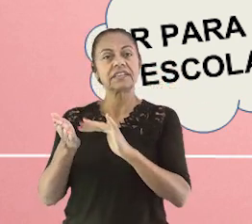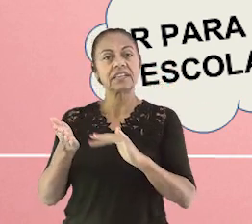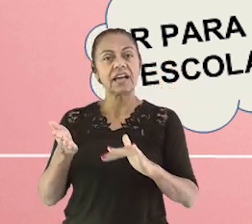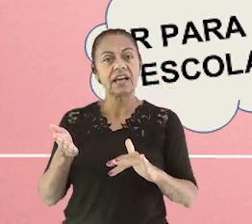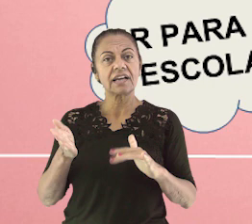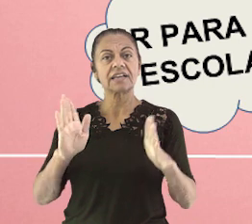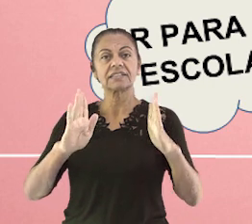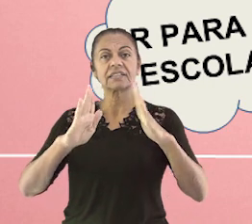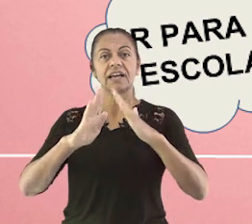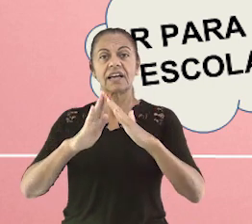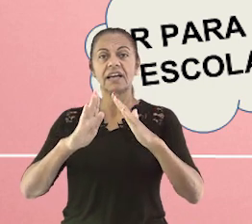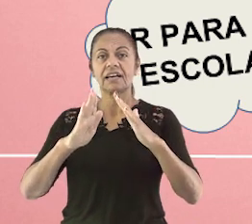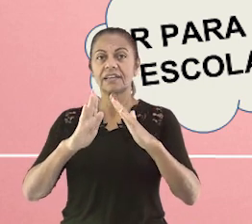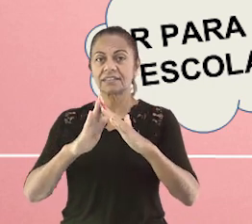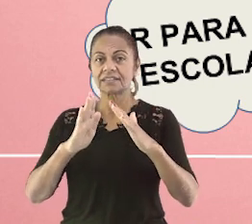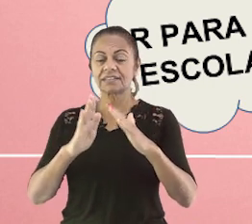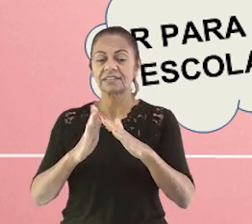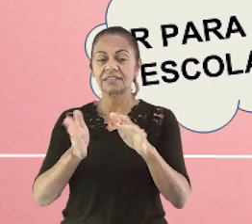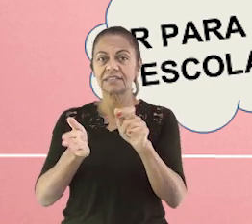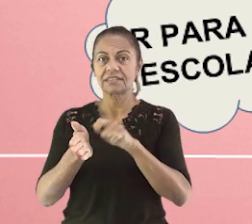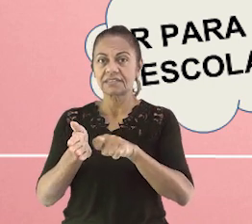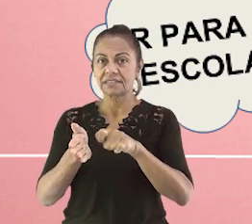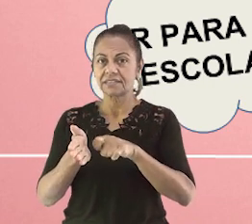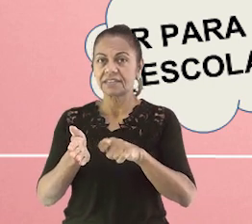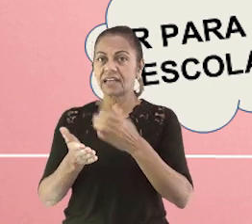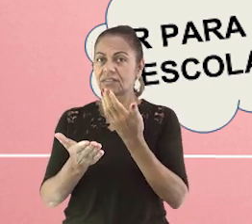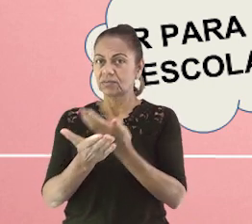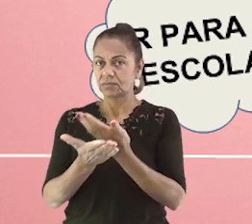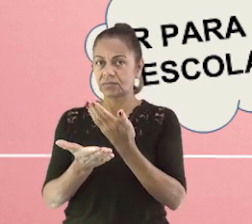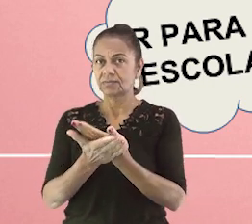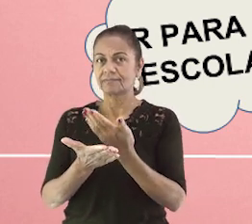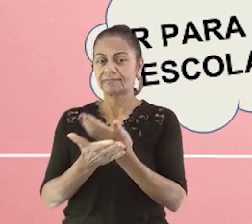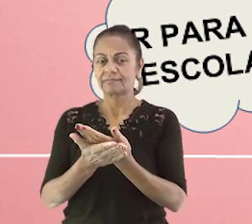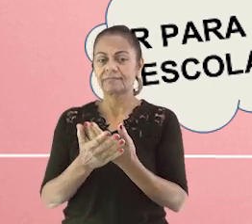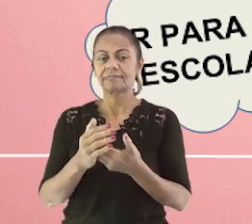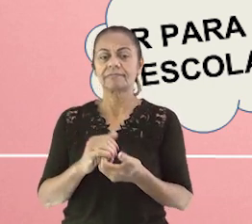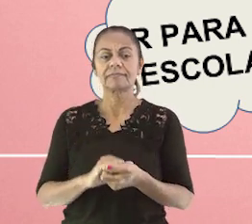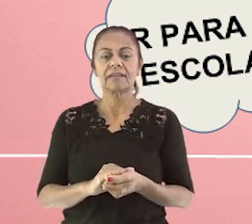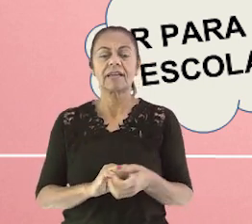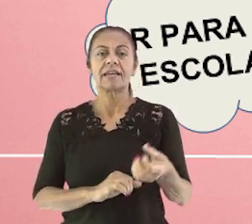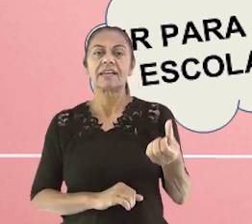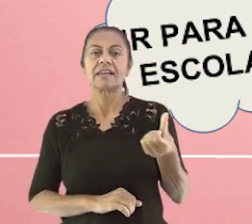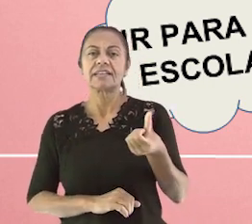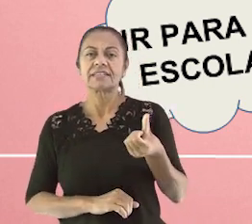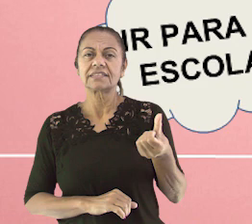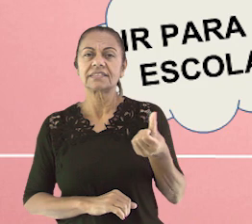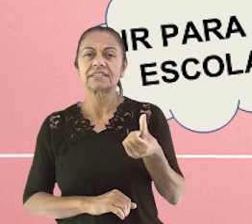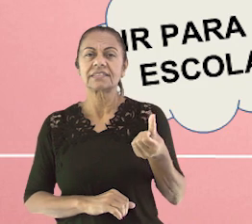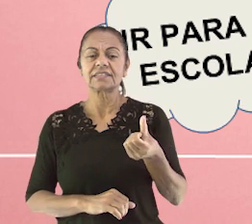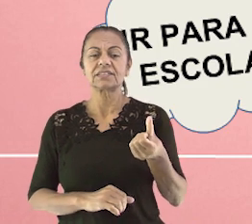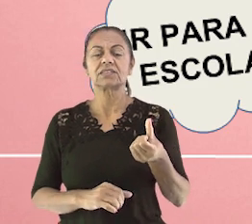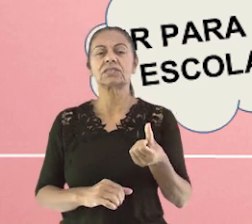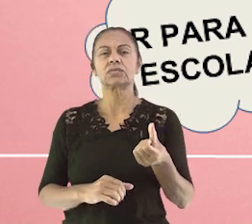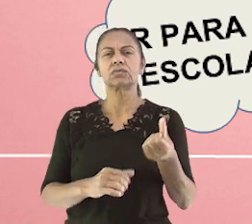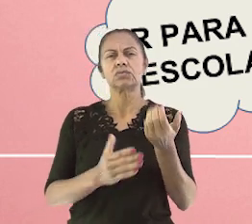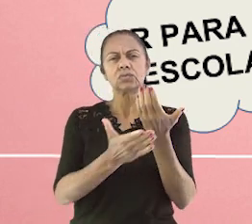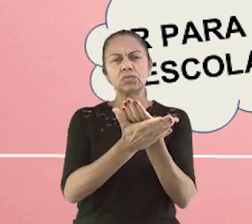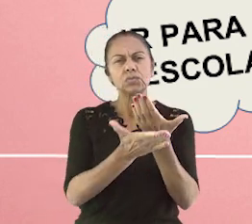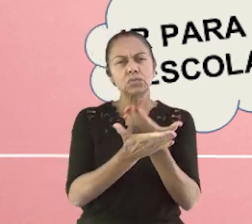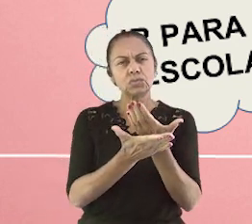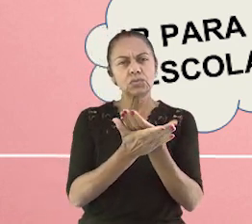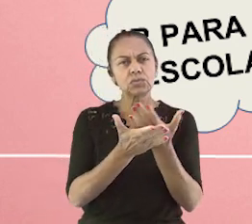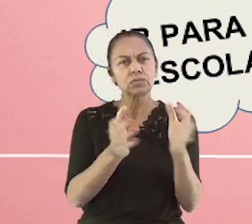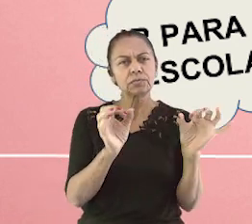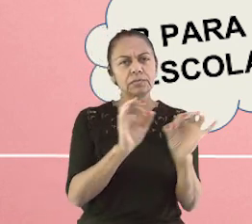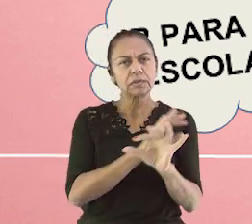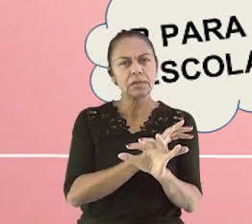de casa que veio da escola? Então, vamos também agora estudar. Em sexto, depois de